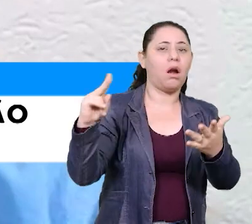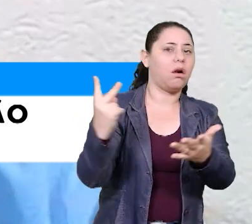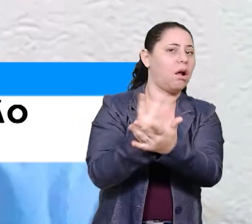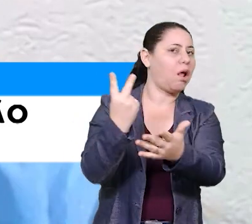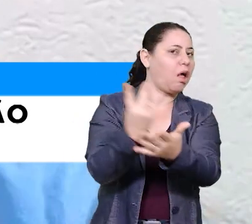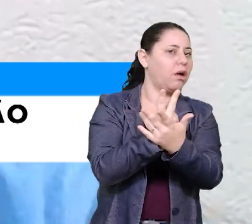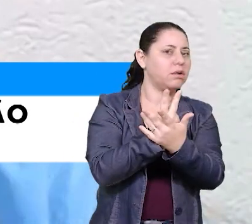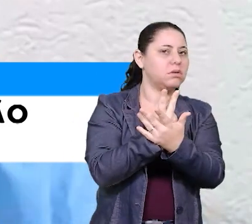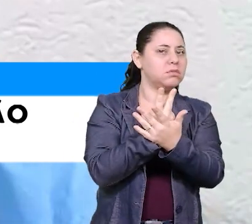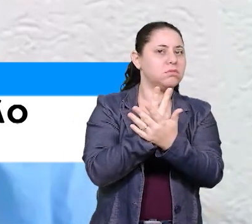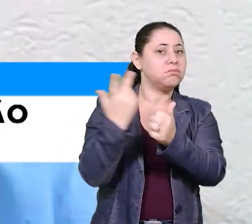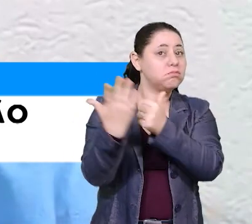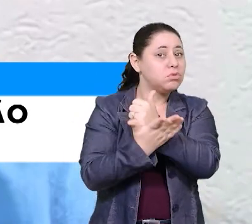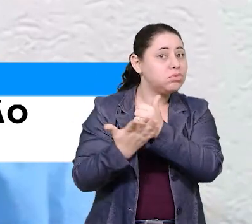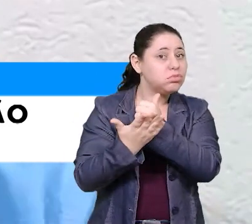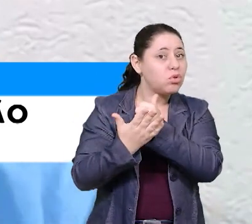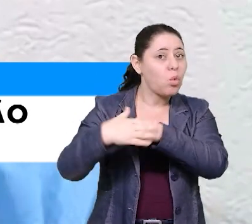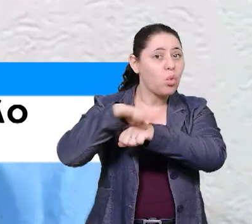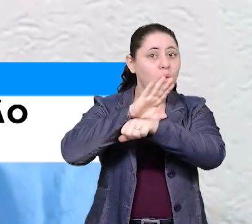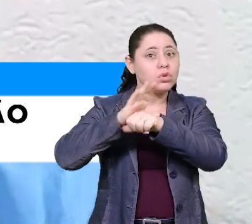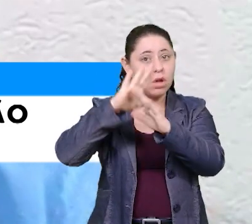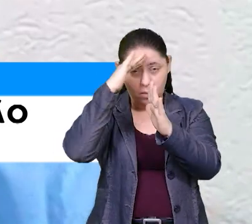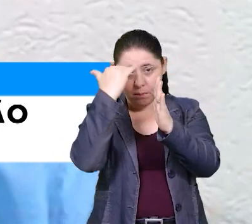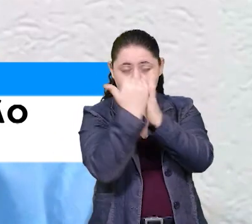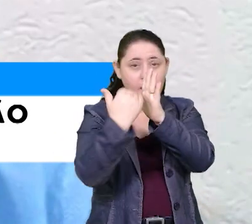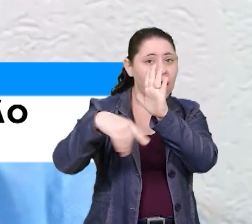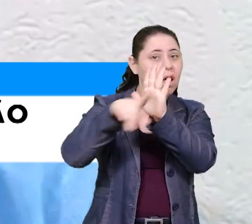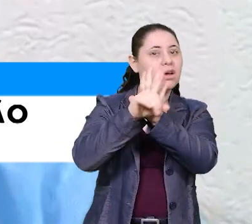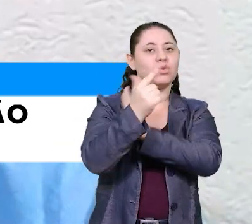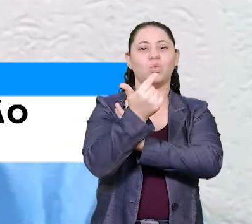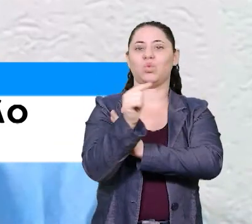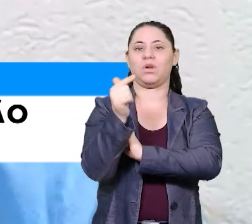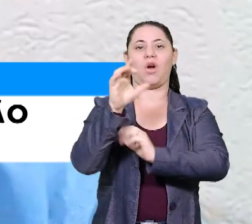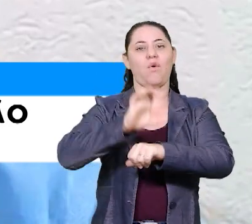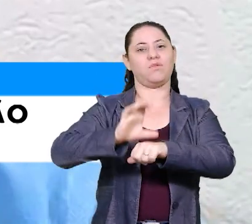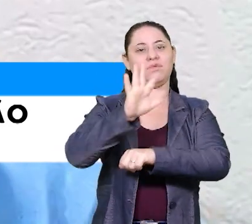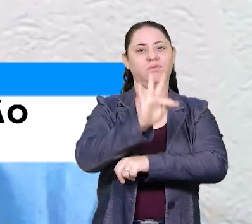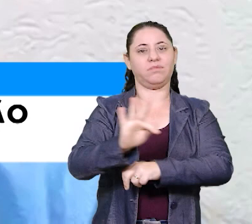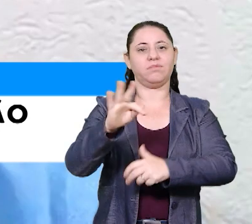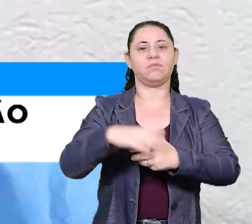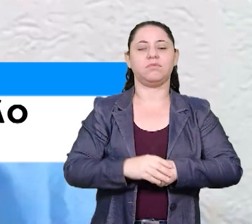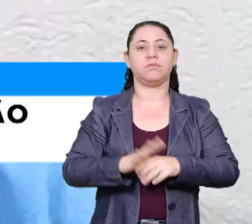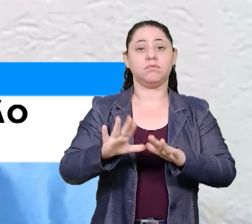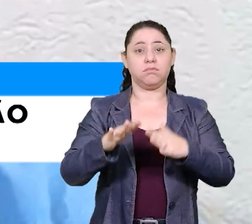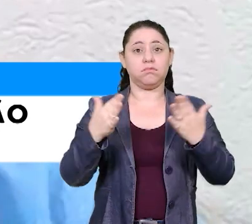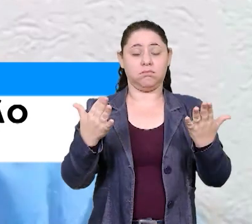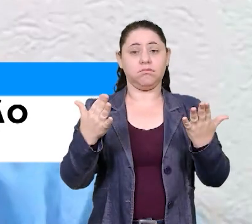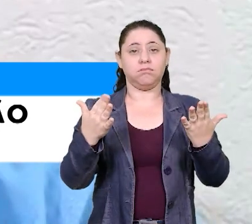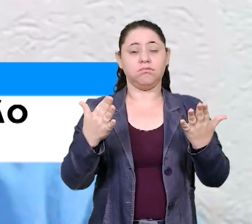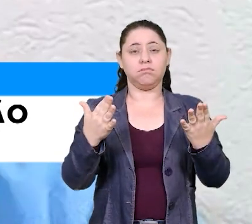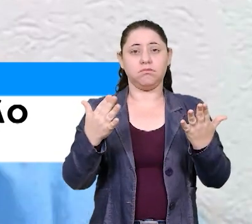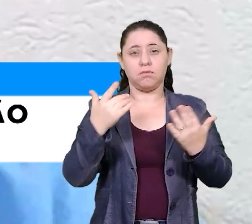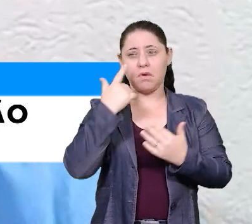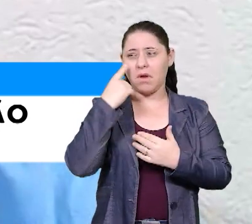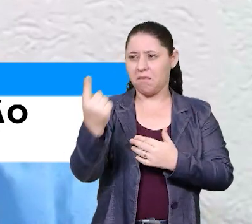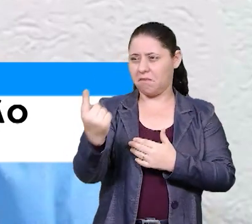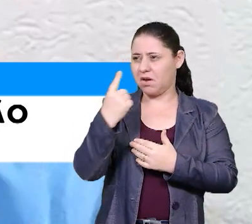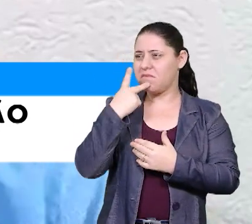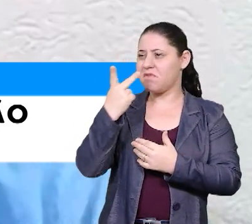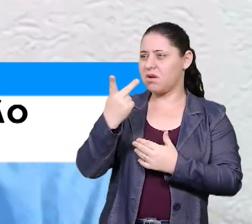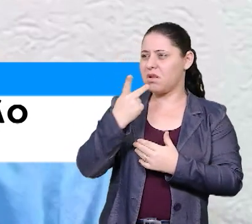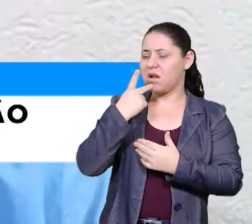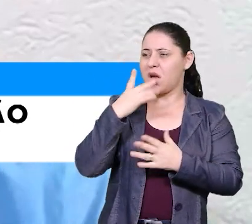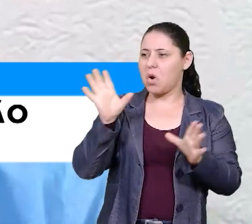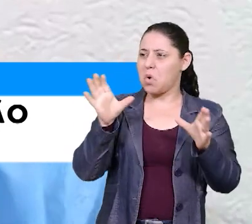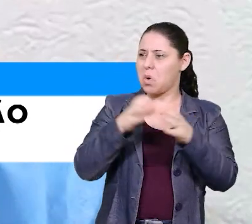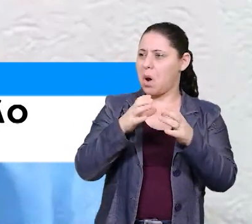do trabalho e produtos, muita invasão, muita coisa errada que não tem amparo constitucional na lei e na